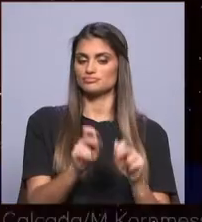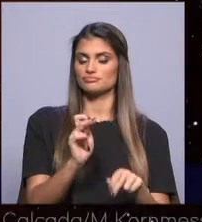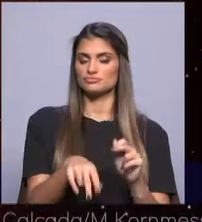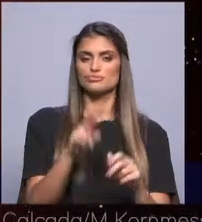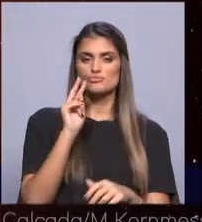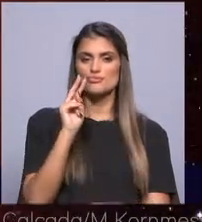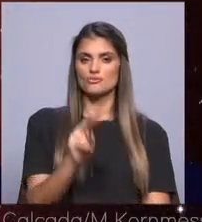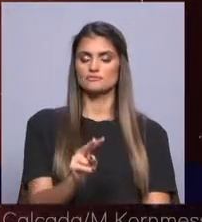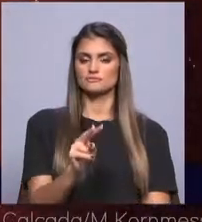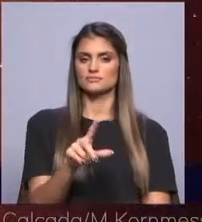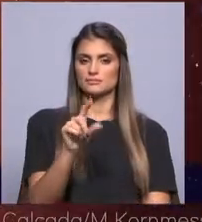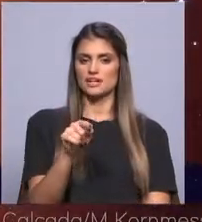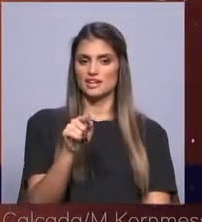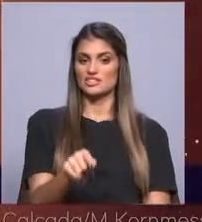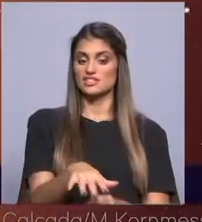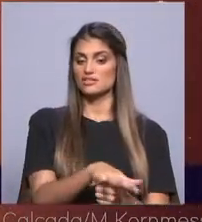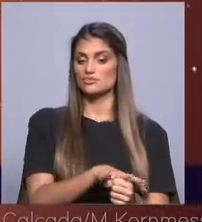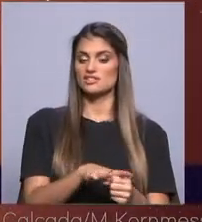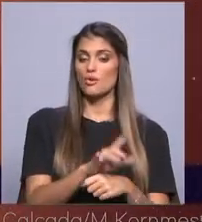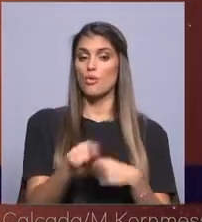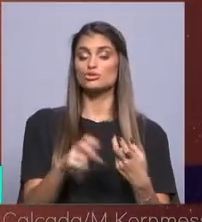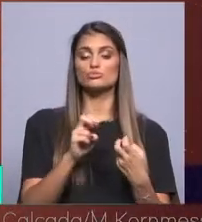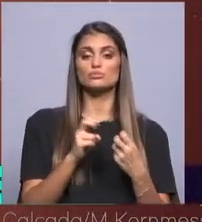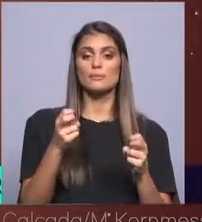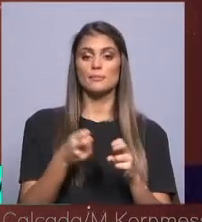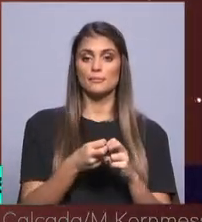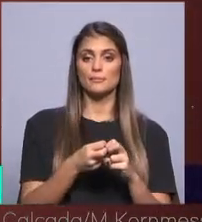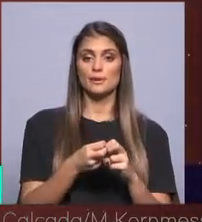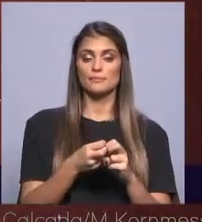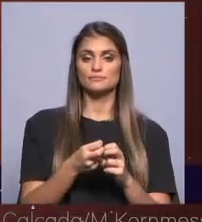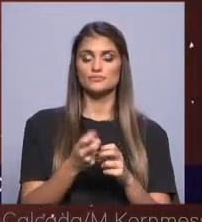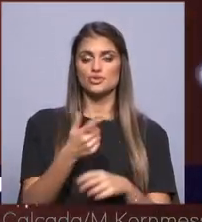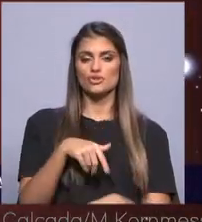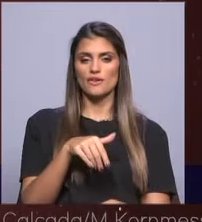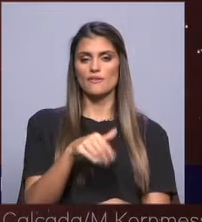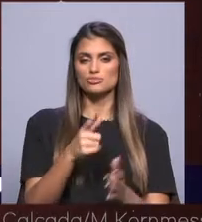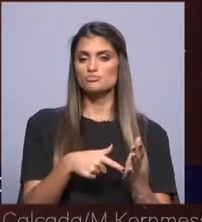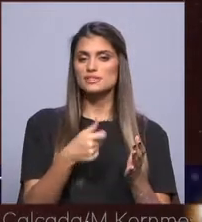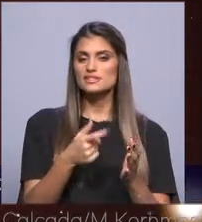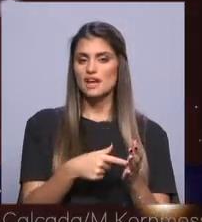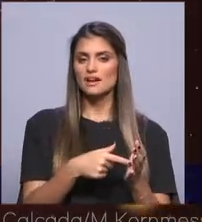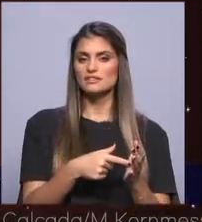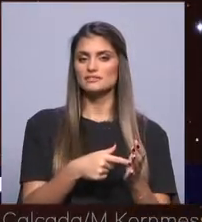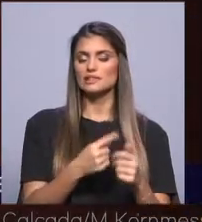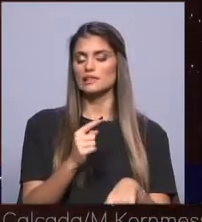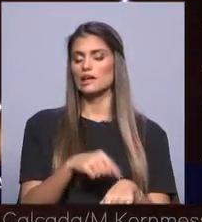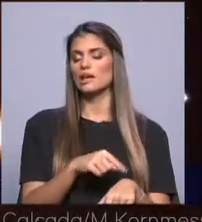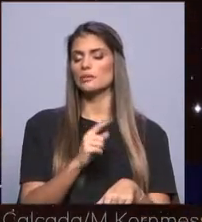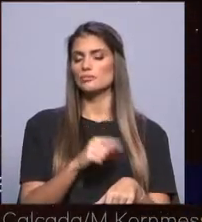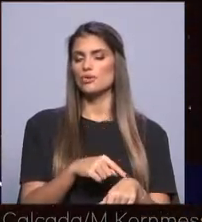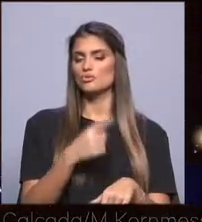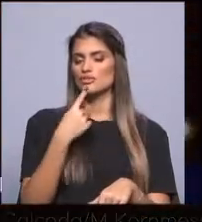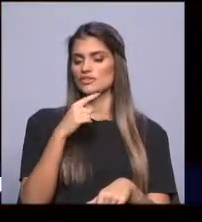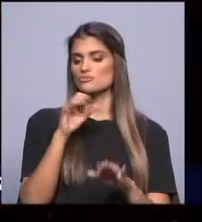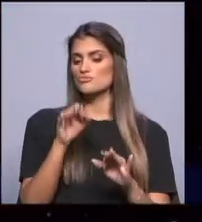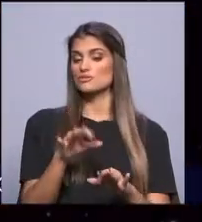verificados. E este mistério tem um outro problema. É que nós vamos precisar de muito, muito tempo para voltar a